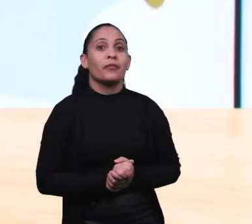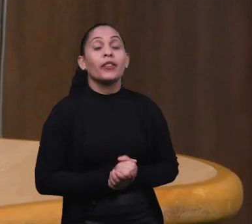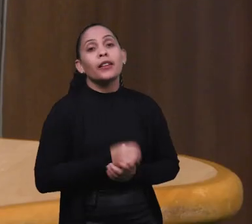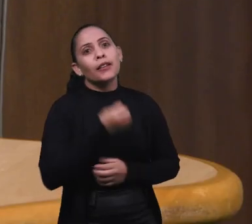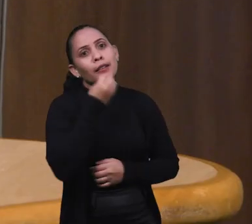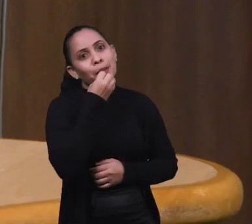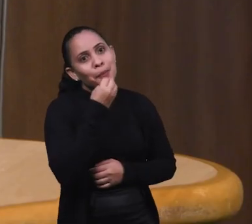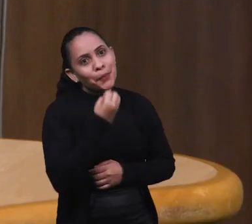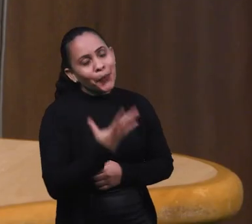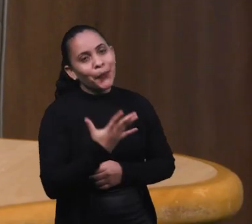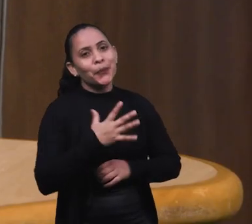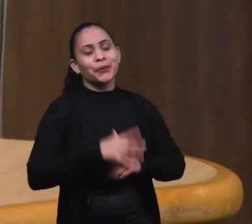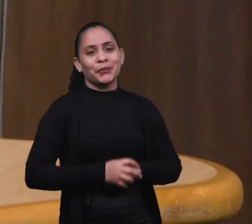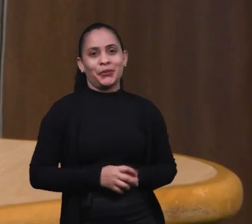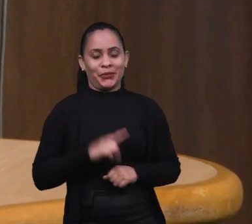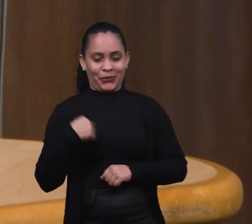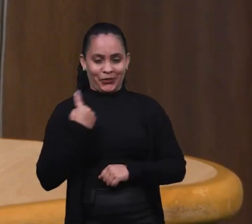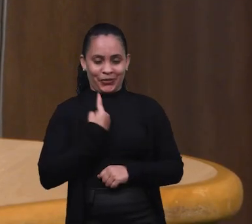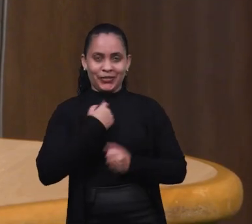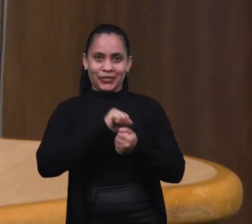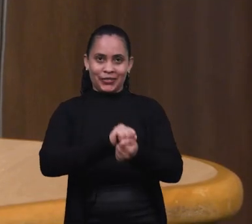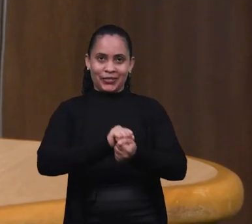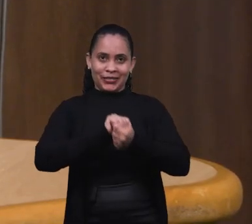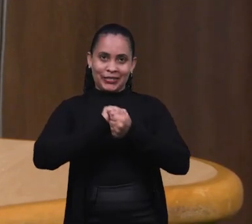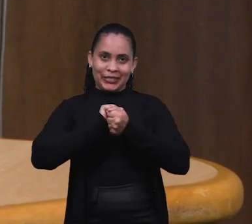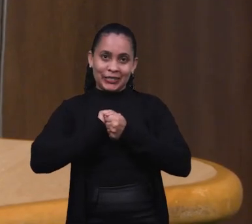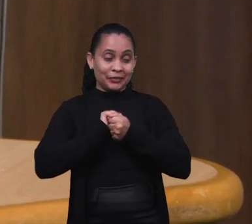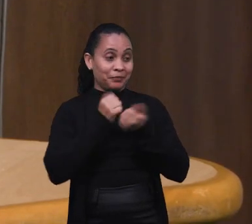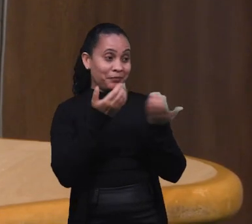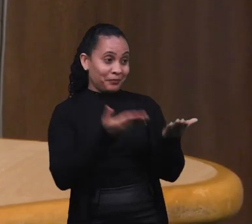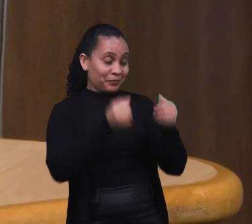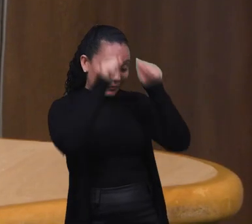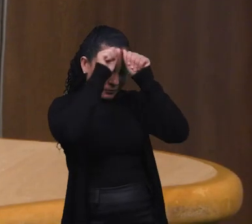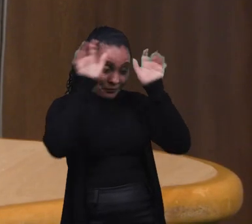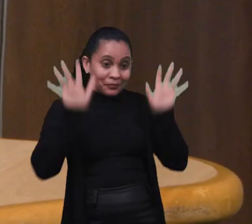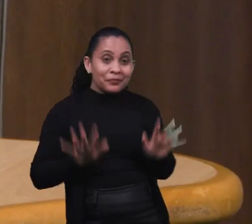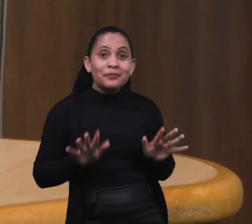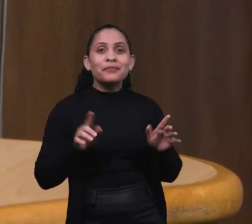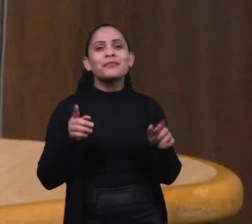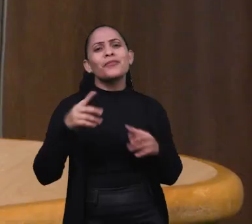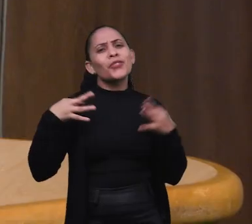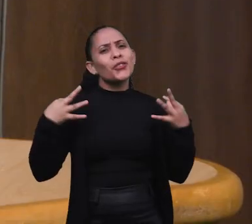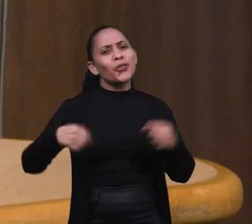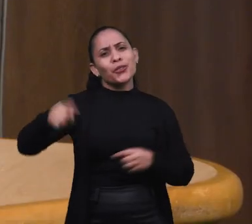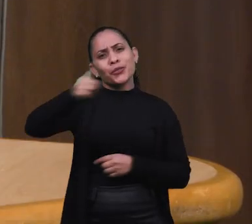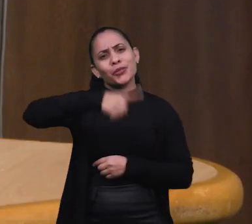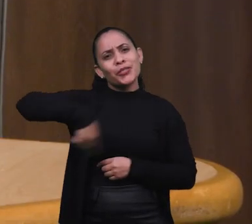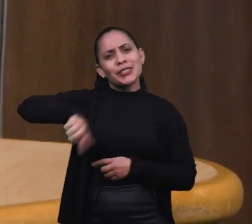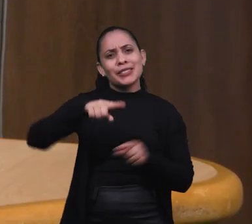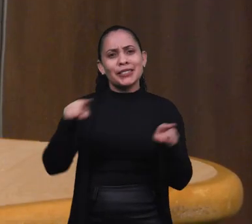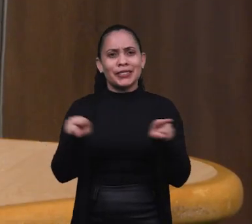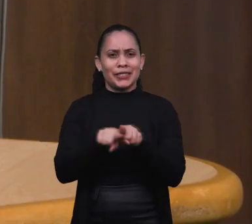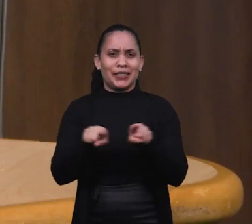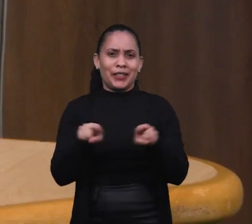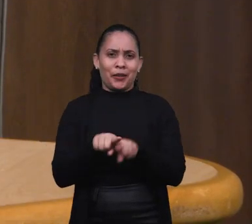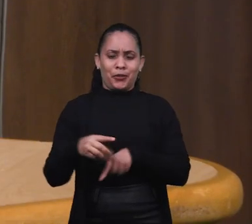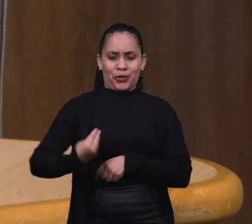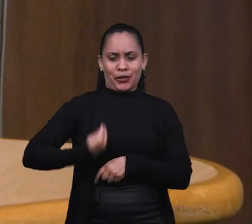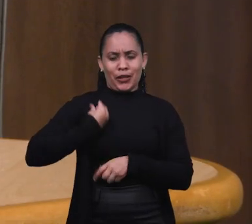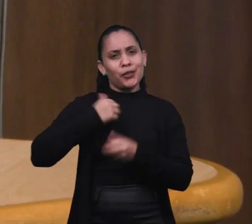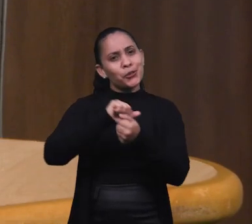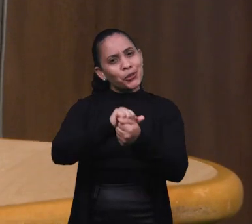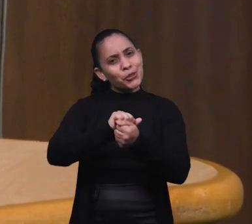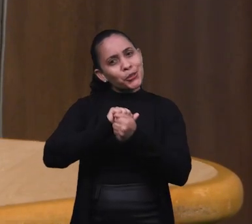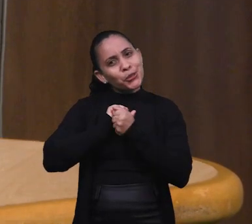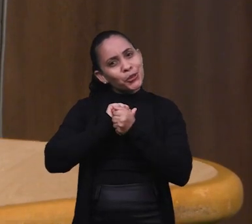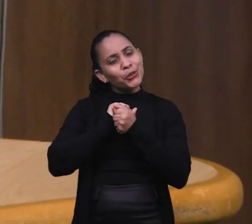Jesus. Que bom, não é, estarmos aqui com a Clara e a todos vocês, né, que ficaram